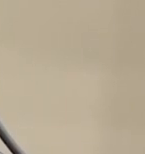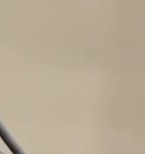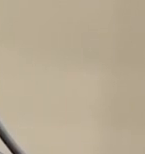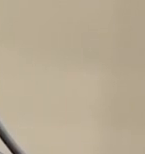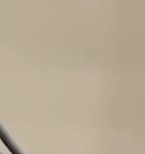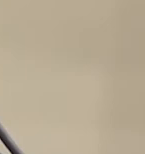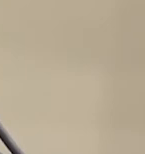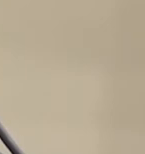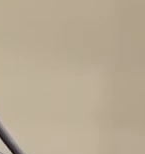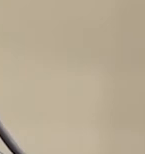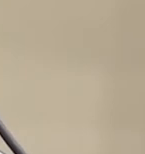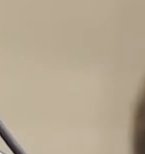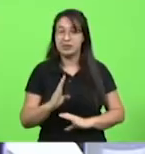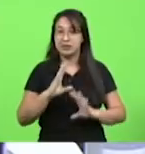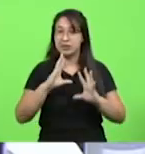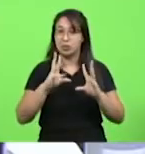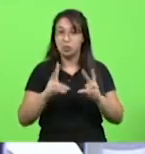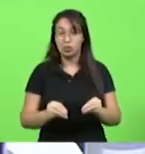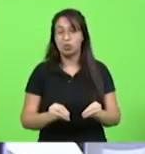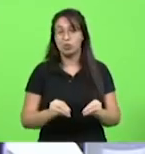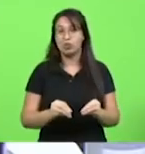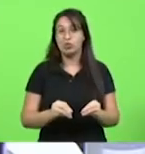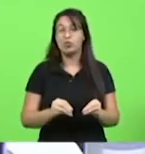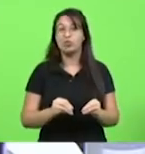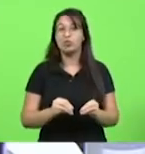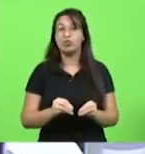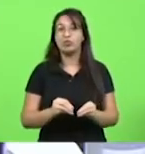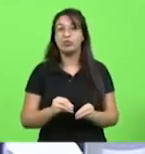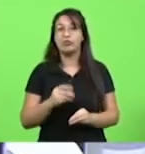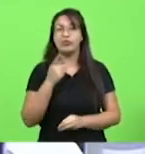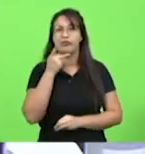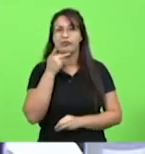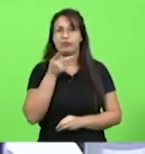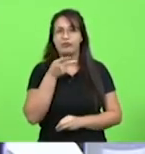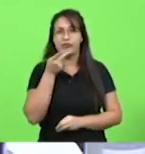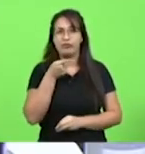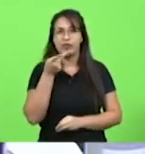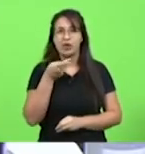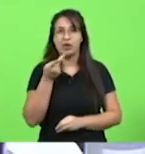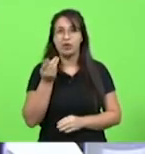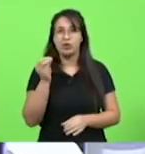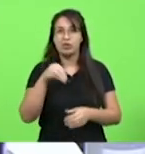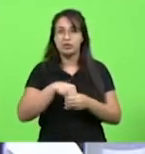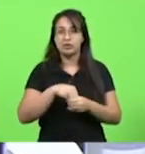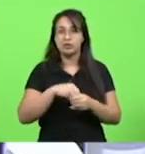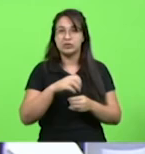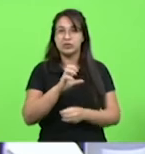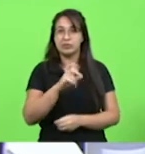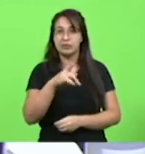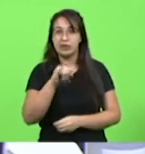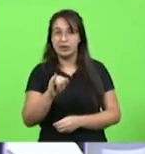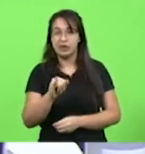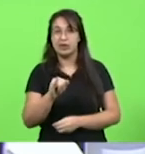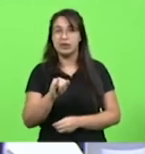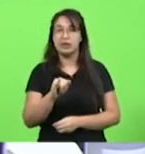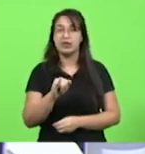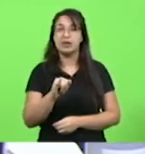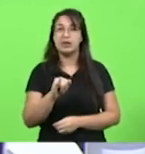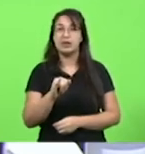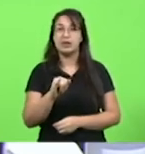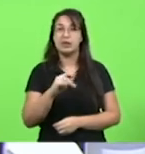aberta pelo congresso nacional por falar que inseriu na CPI prefeitos e governadores o que que